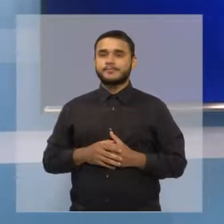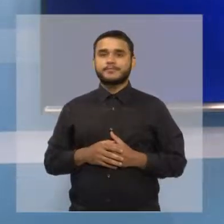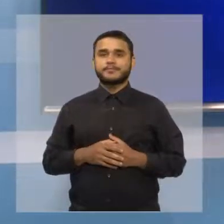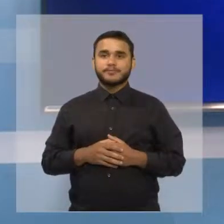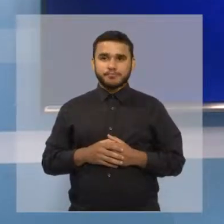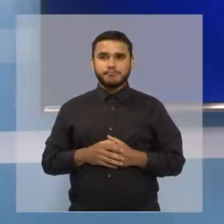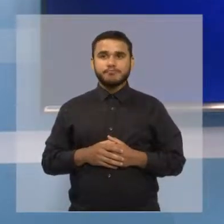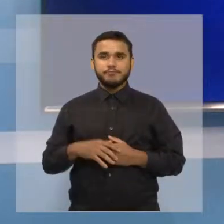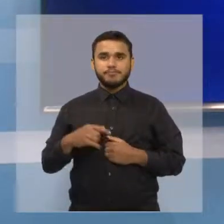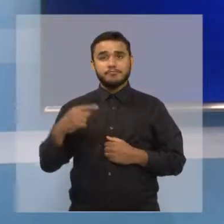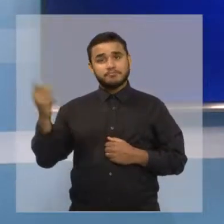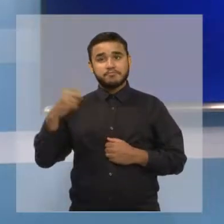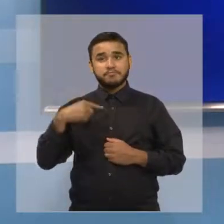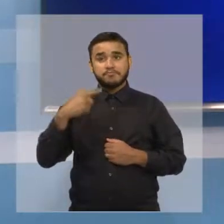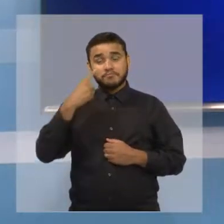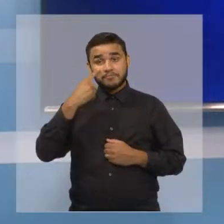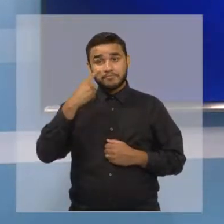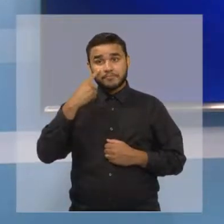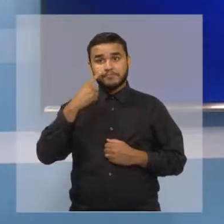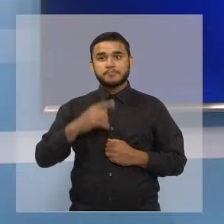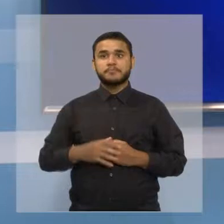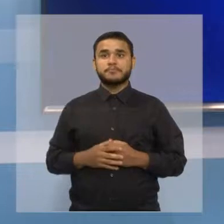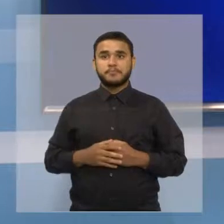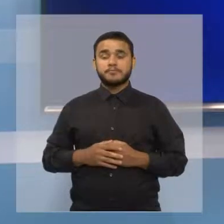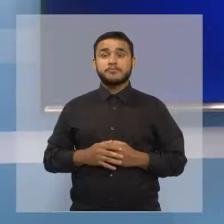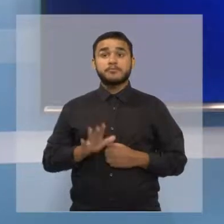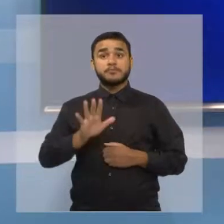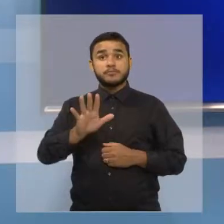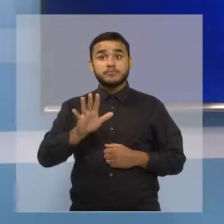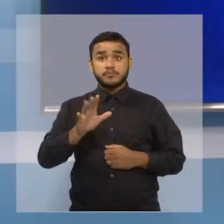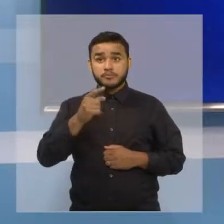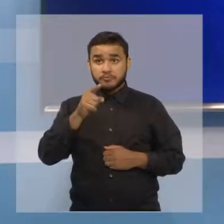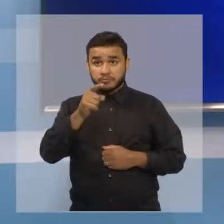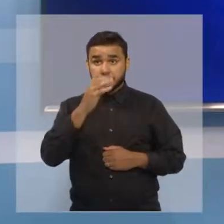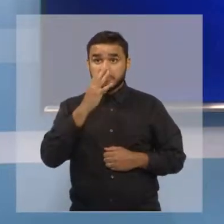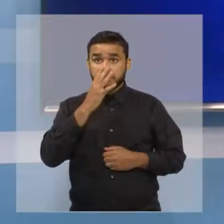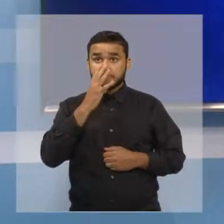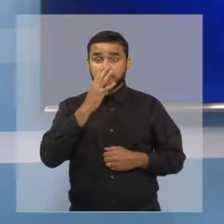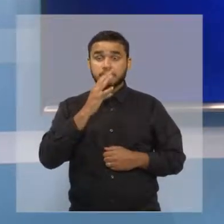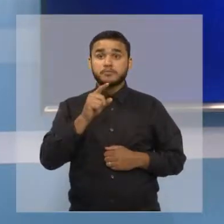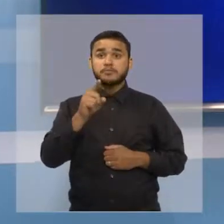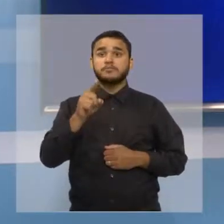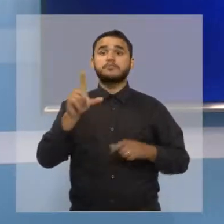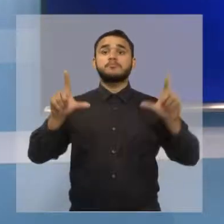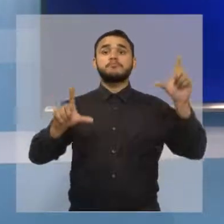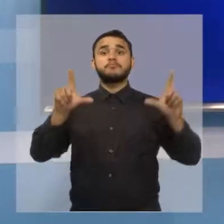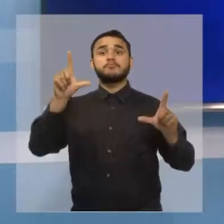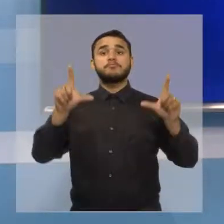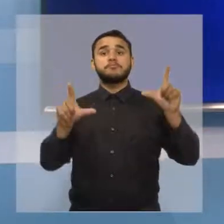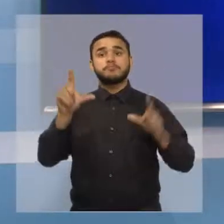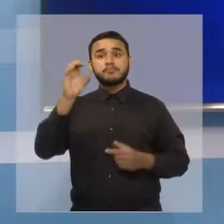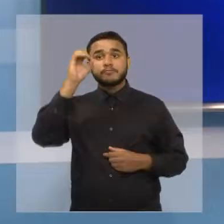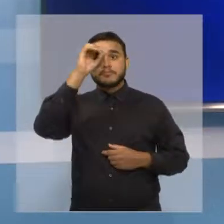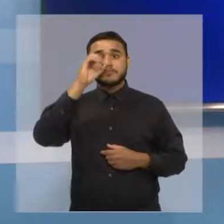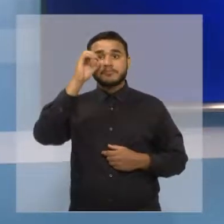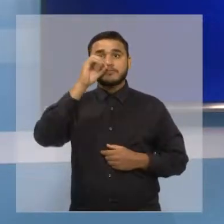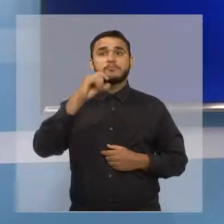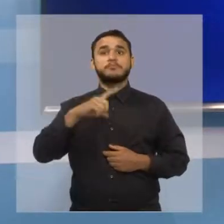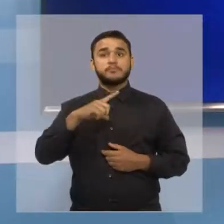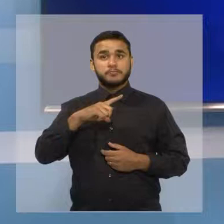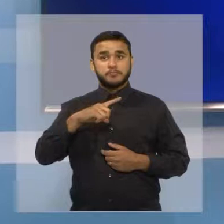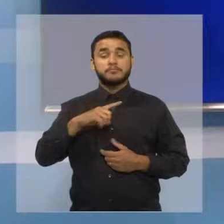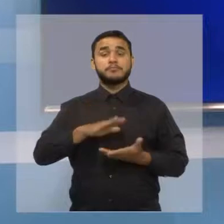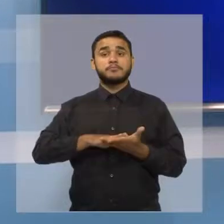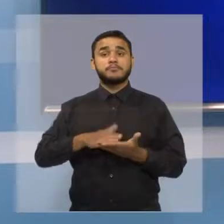Então, vamos lá. E a gente volta em seguida. Só lembrando para o nosso assinante que você está acompanhando aqui a tradução